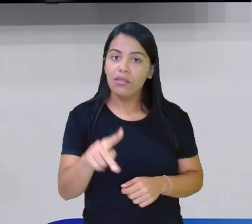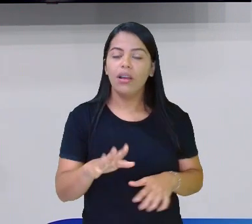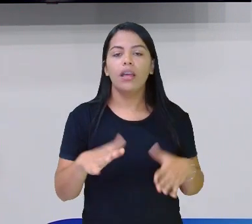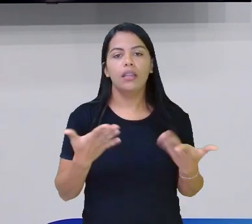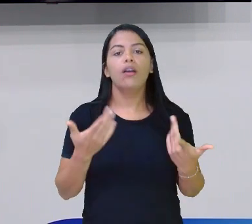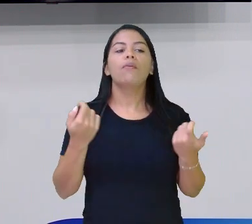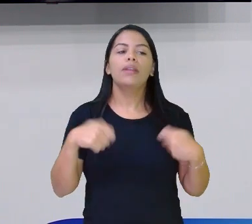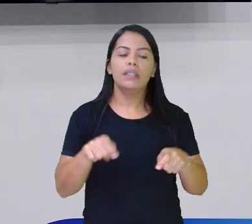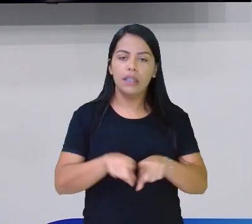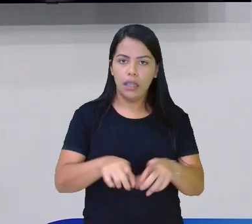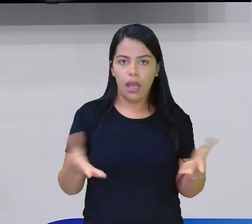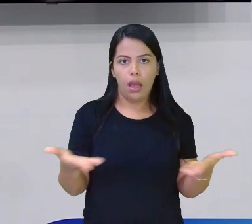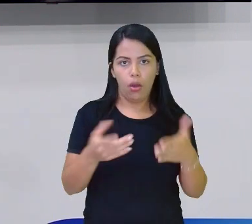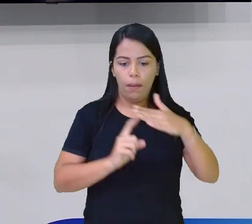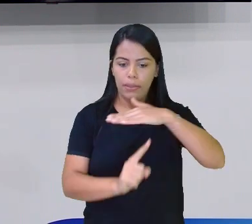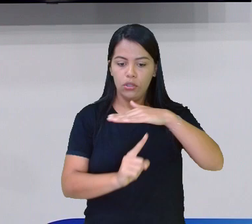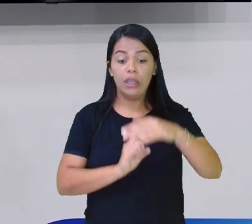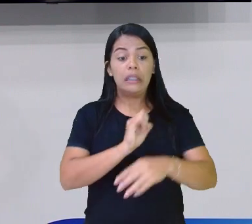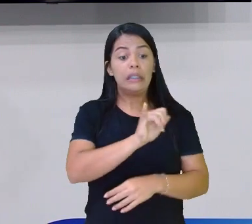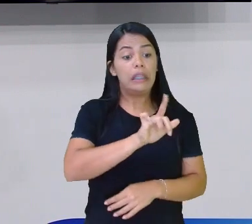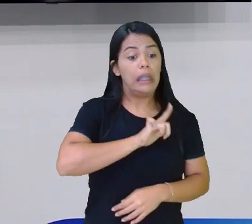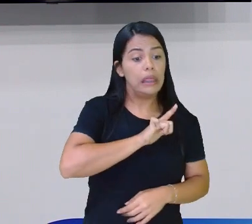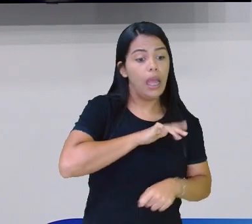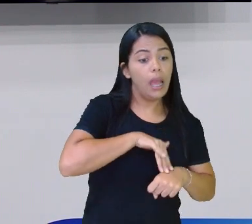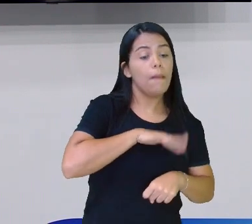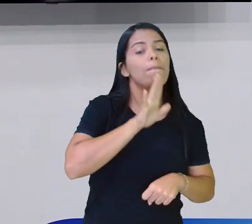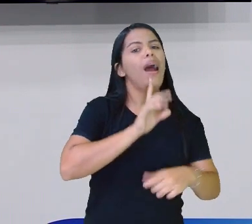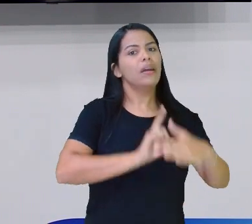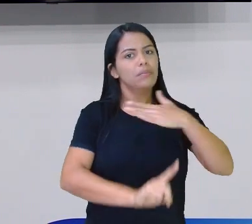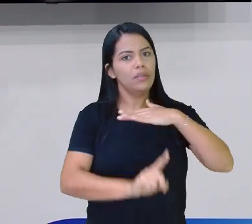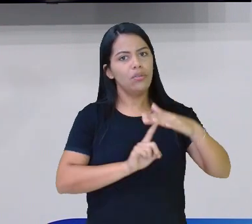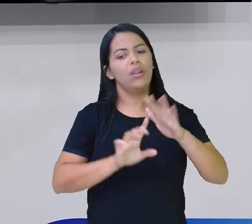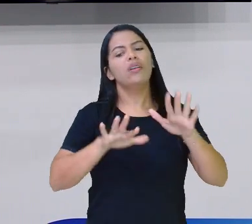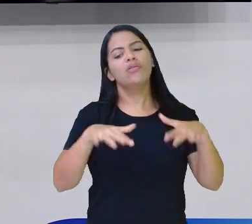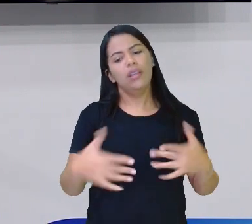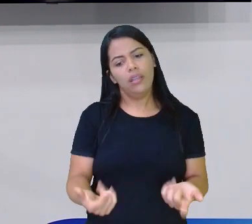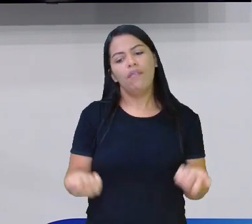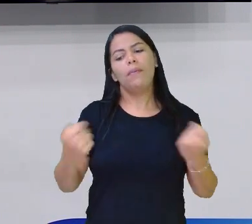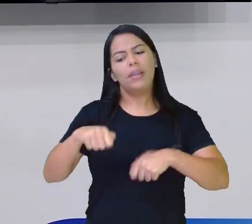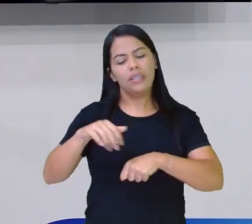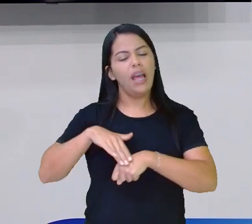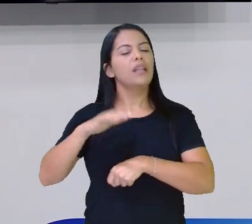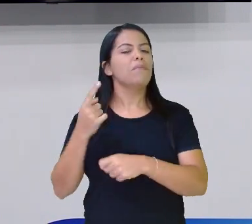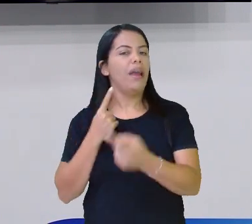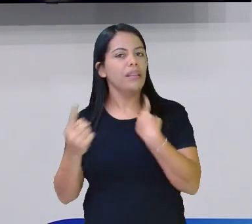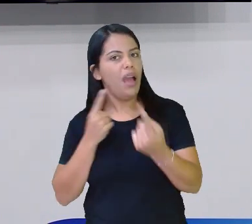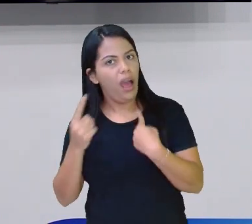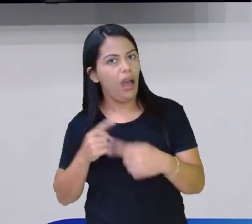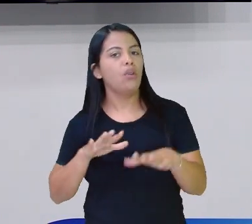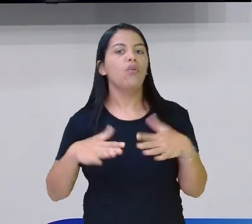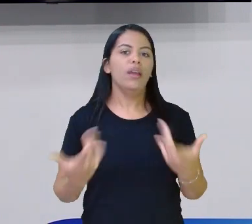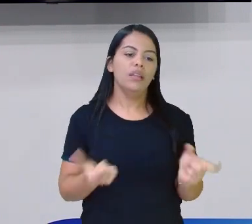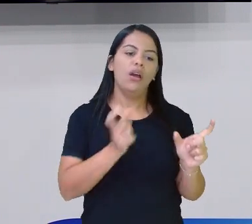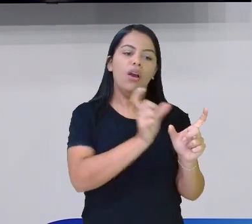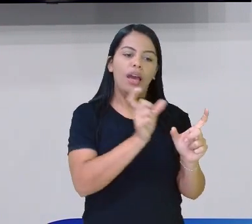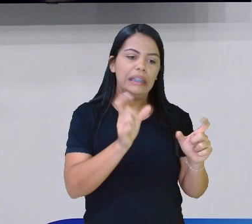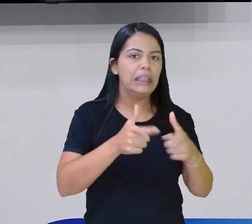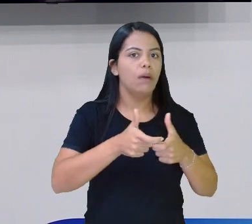Agora lembra, tá? Quanto mais personagens, mais diálogos, maior vai ser. Então, se é uma